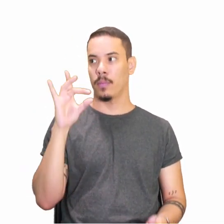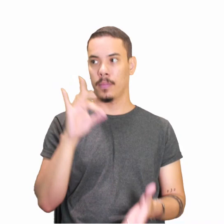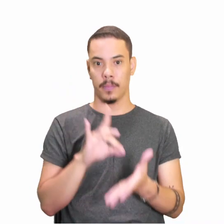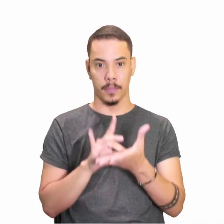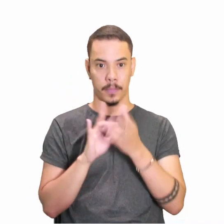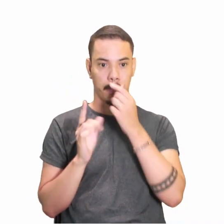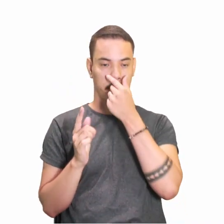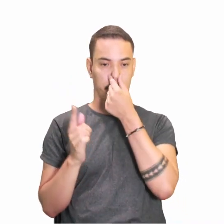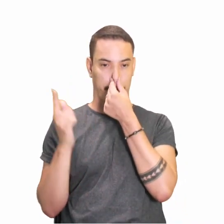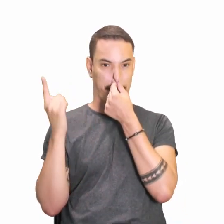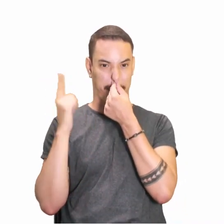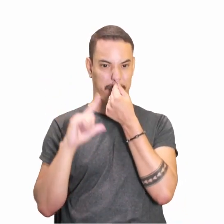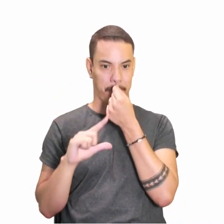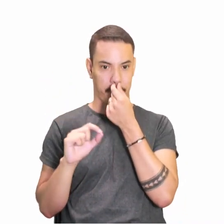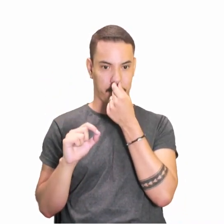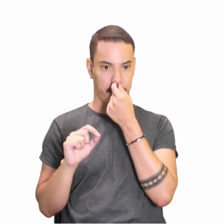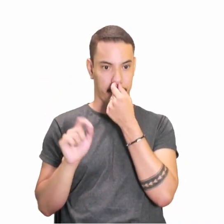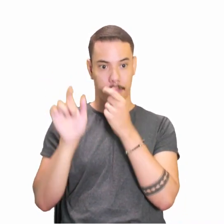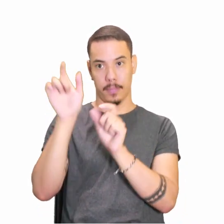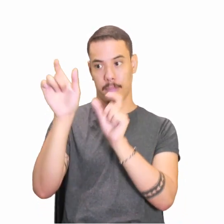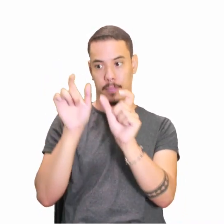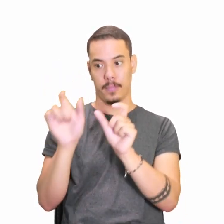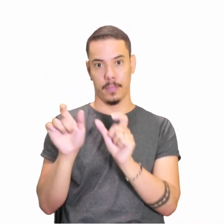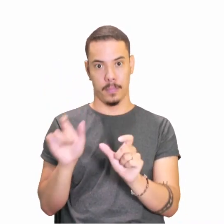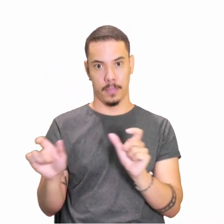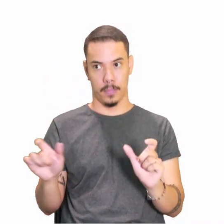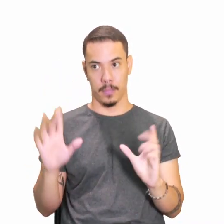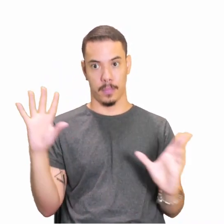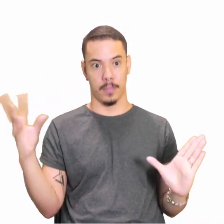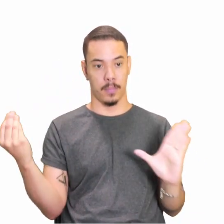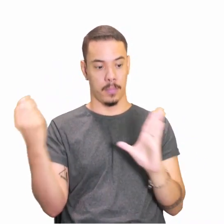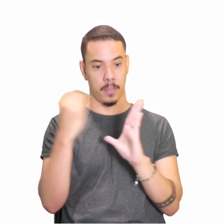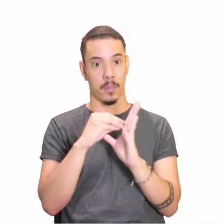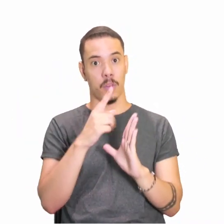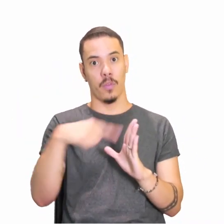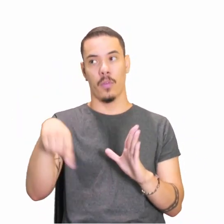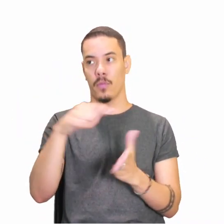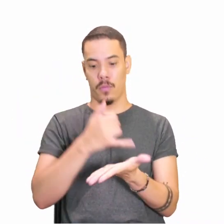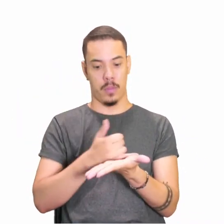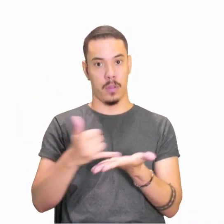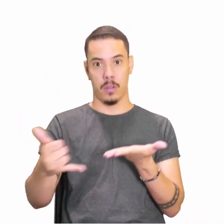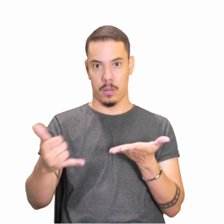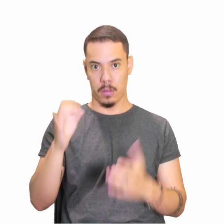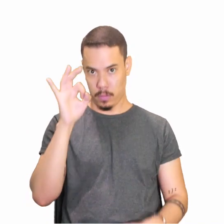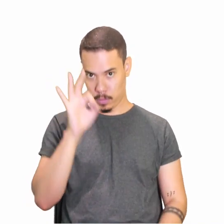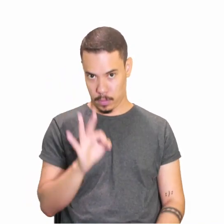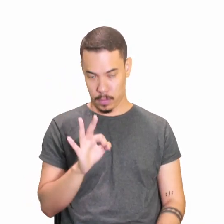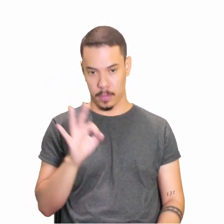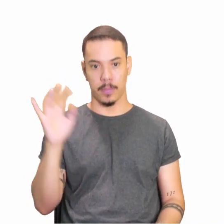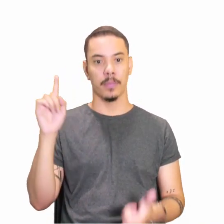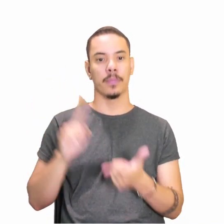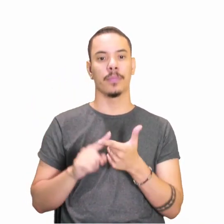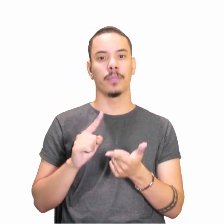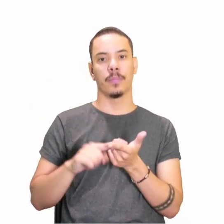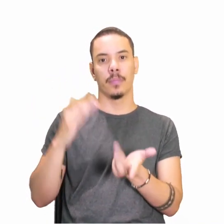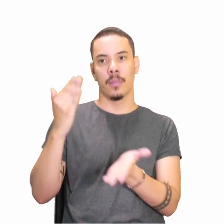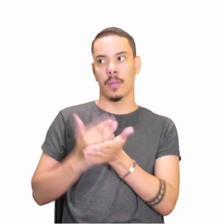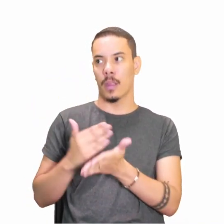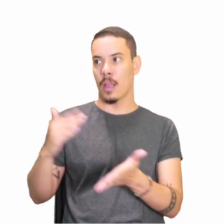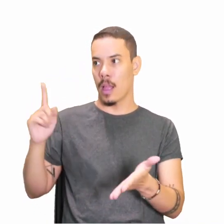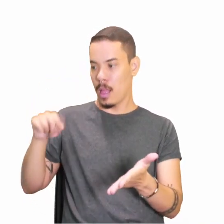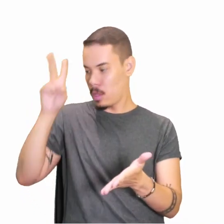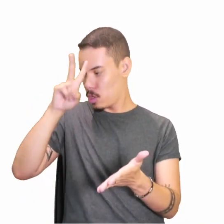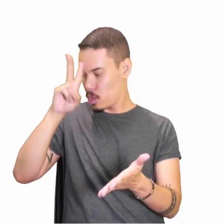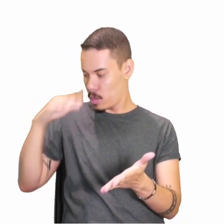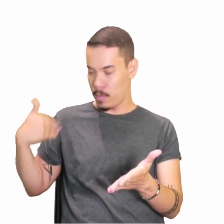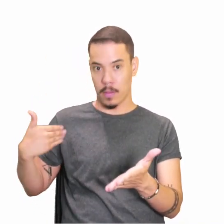uma dessas expressões, obrigada, uma dessas expressões para você iniciar. Beleza. E o meio, que é o desenvolvimento,